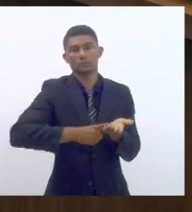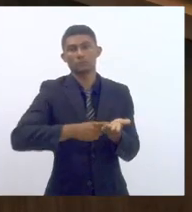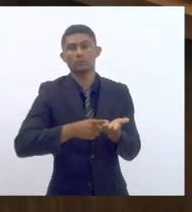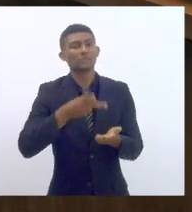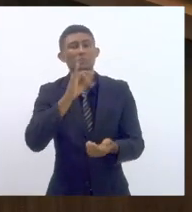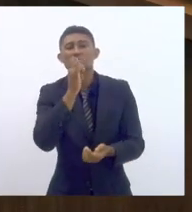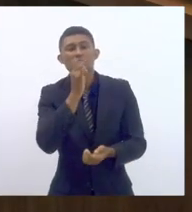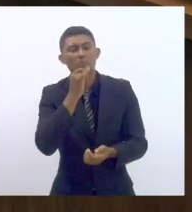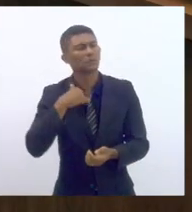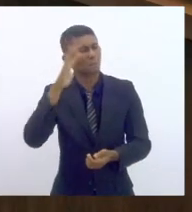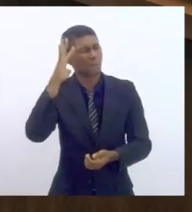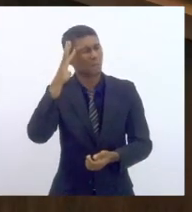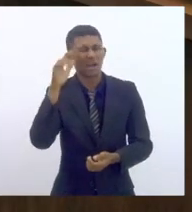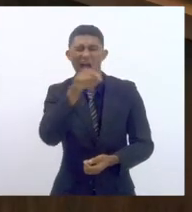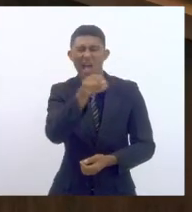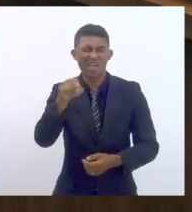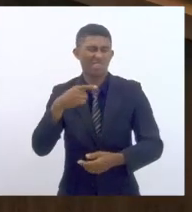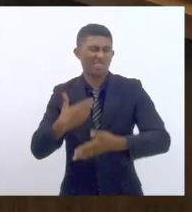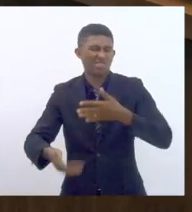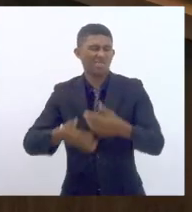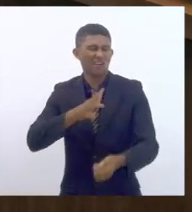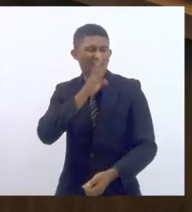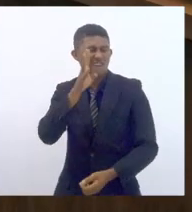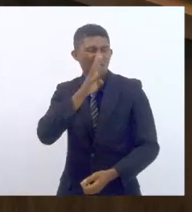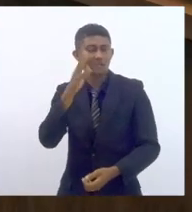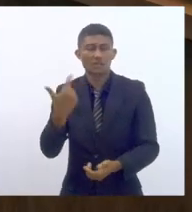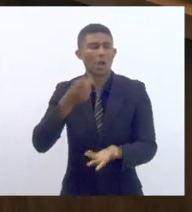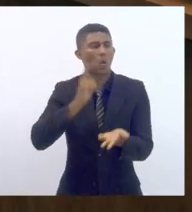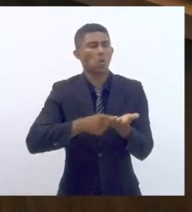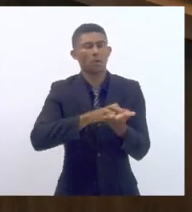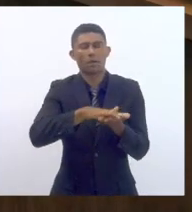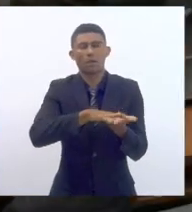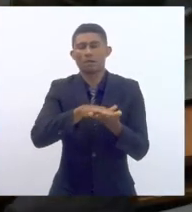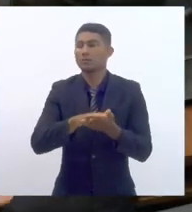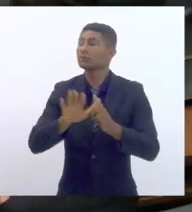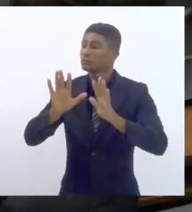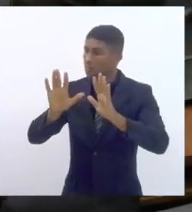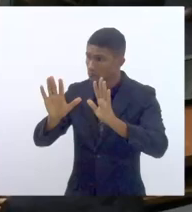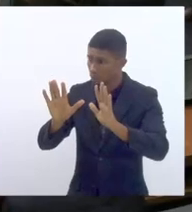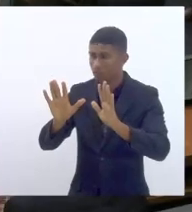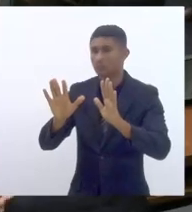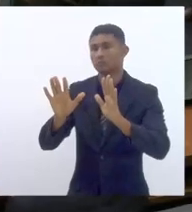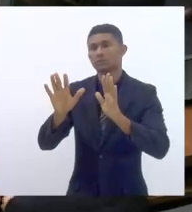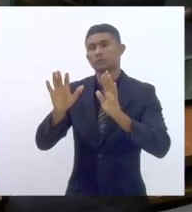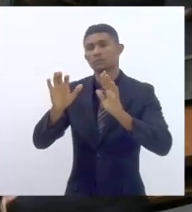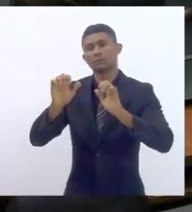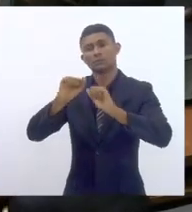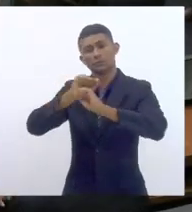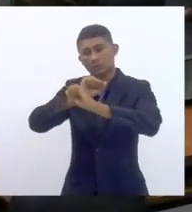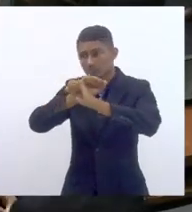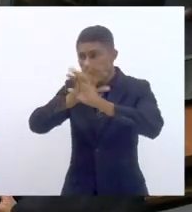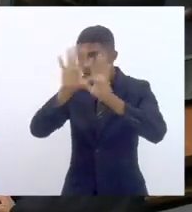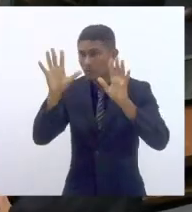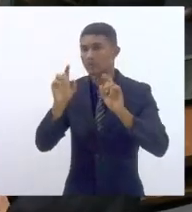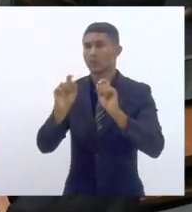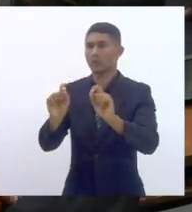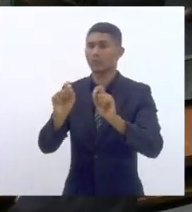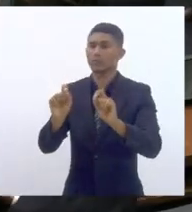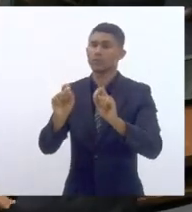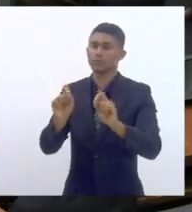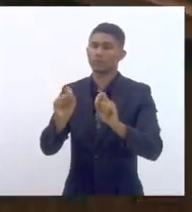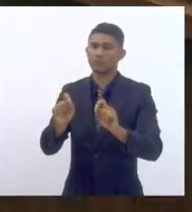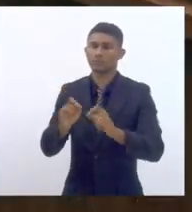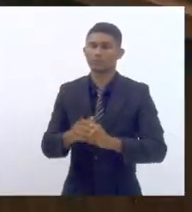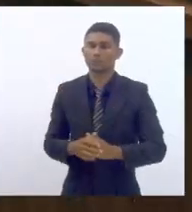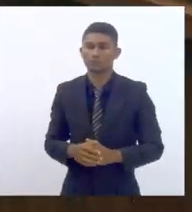não teria feito acordo. Colocava em votação, como a gente tem a bancada aqui, a gente ia atropelar. Fique claro. Então, que fique claro isso aqui, Gustavo.